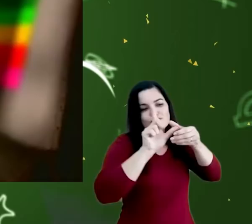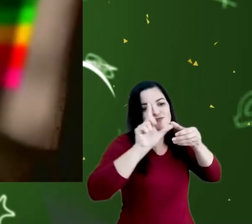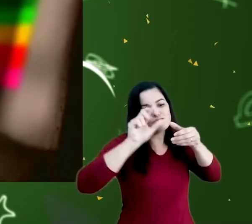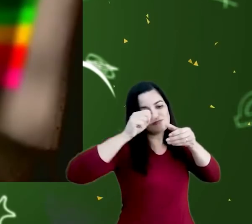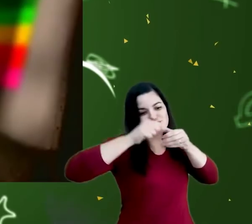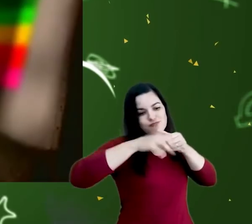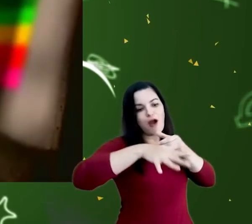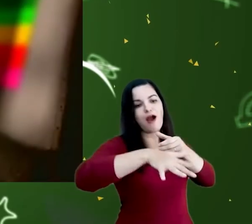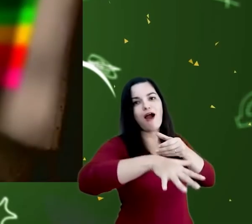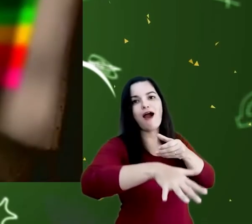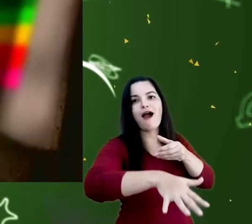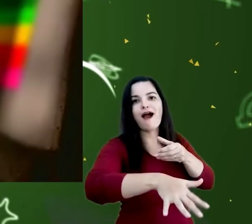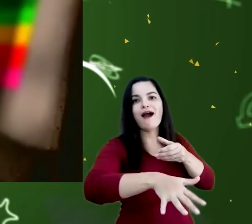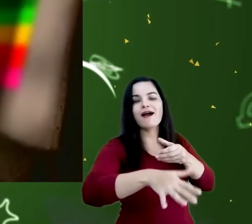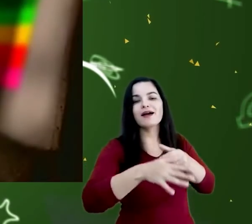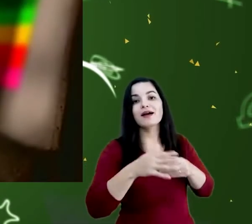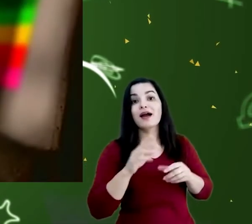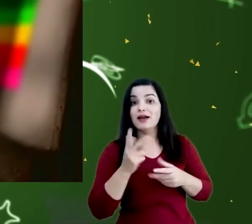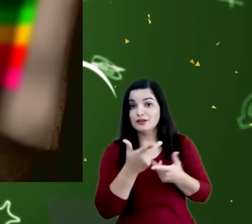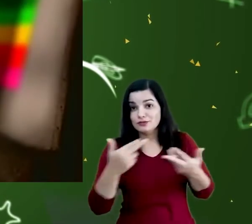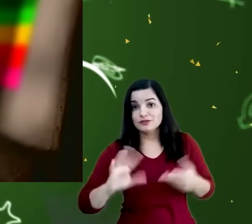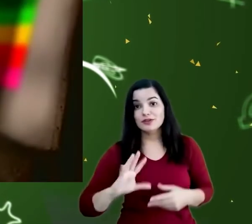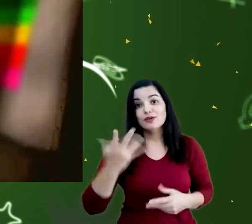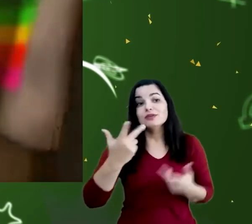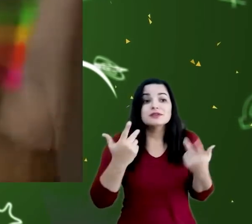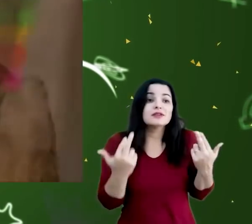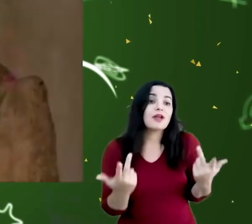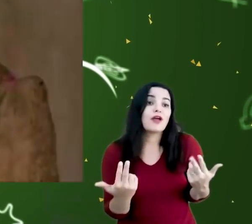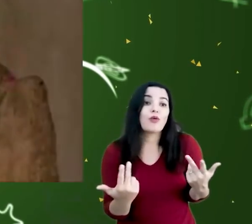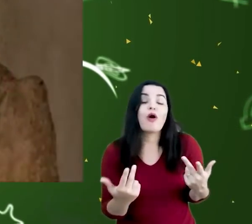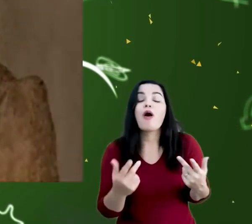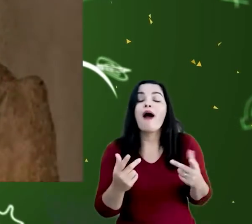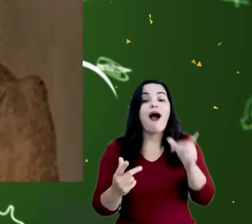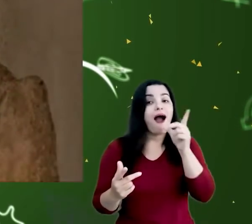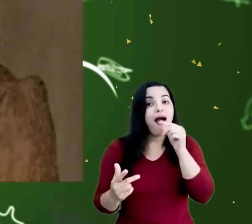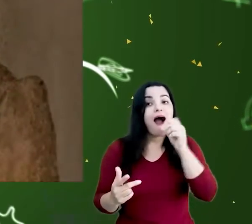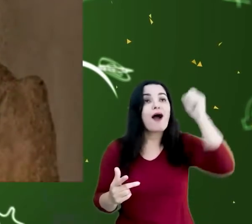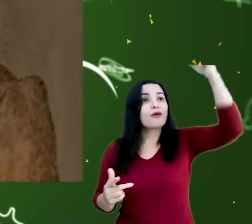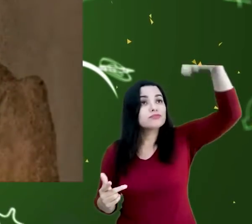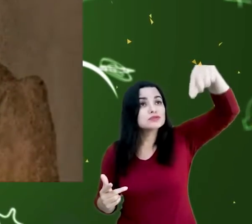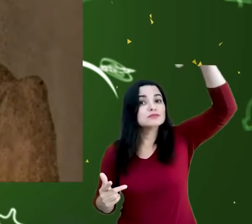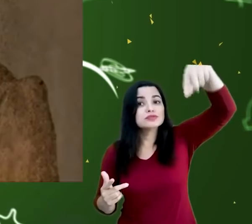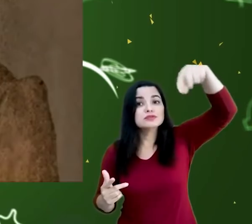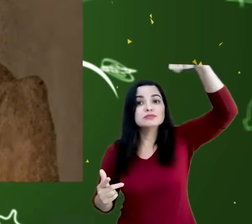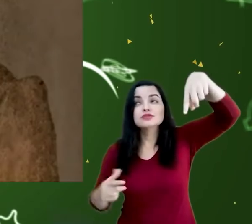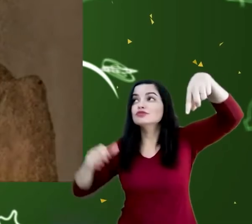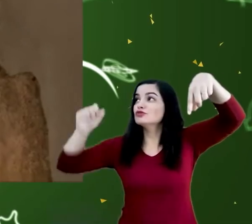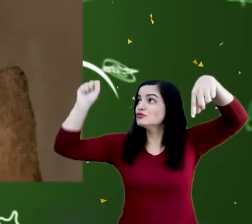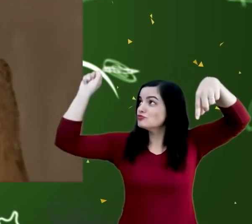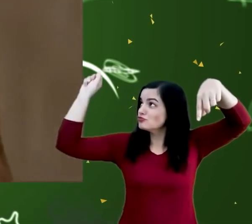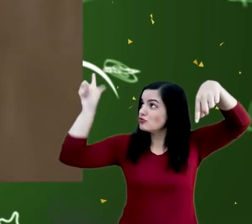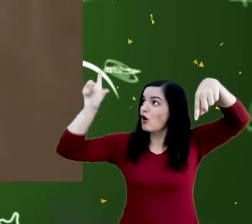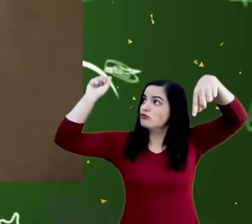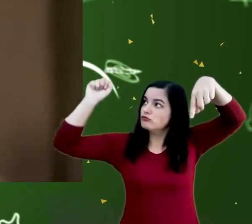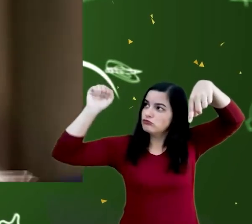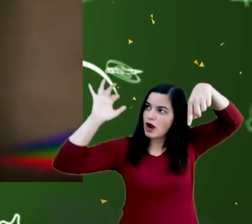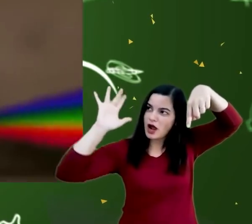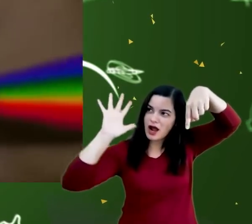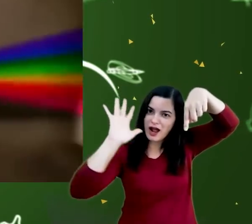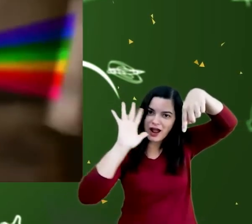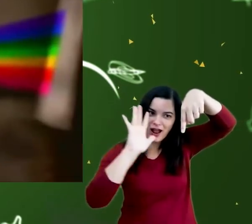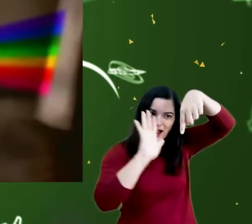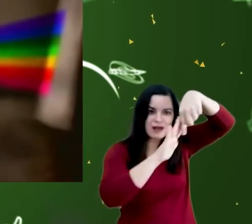prisma nessa experiência é igual ao que acontece com as gotinhas de água quando o sol bate nelas e